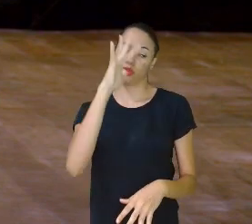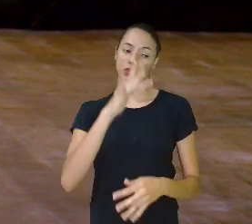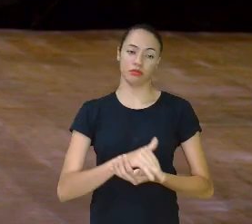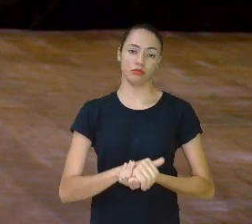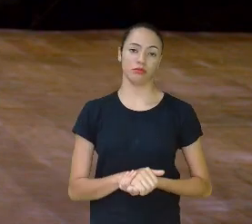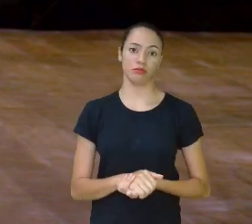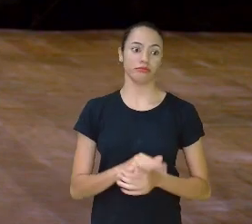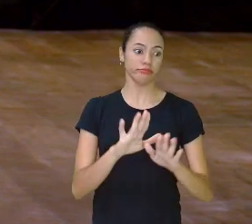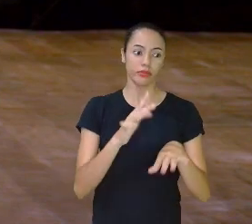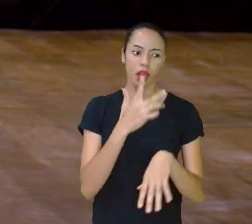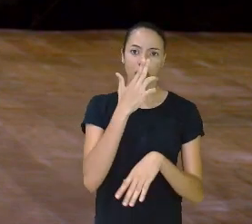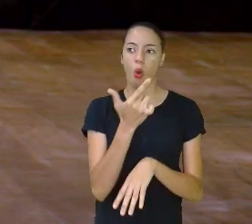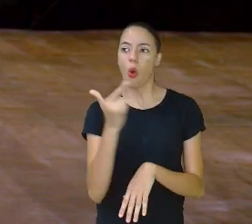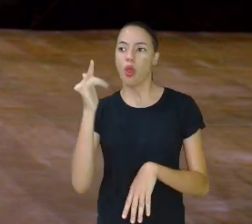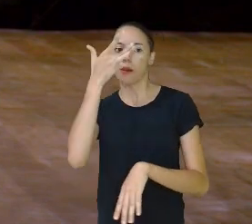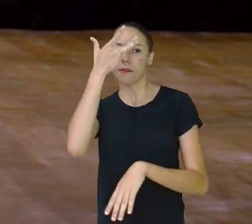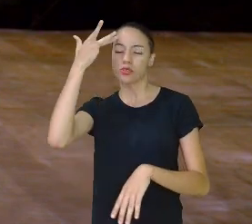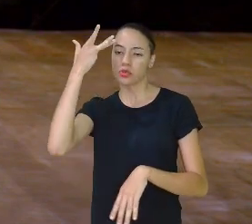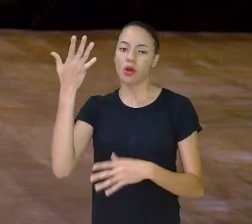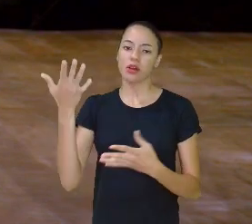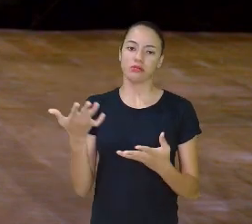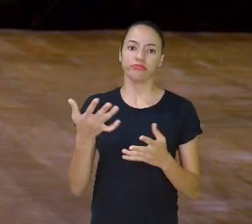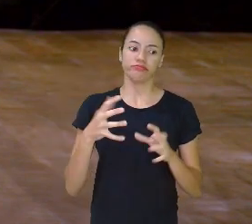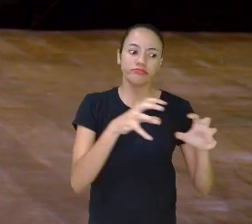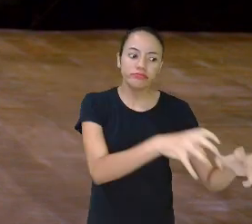Talvez alguém te apanhe e te leve para outra casa.